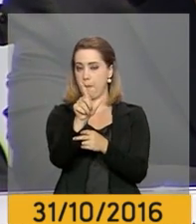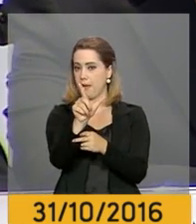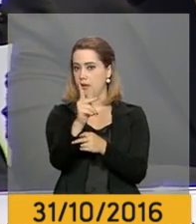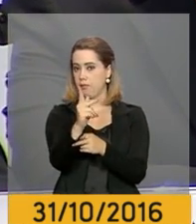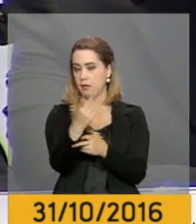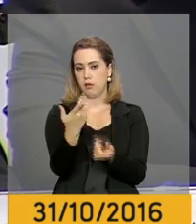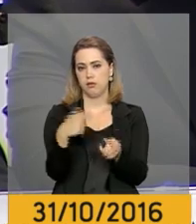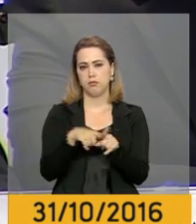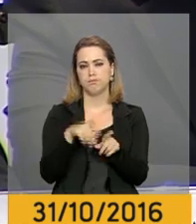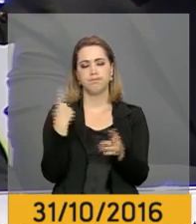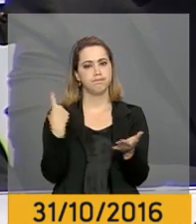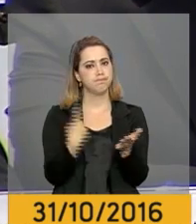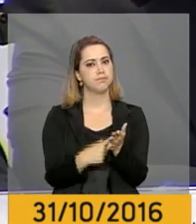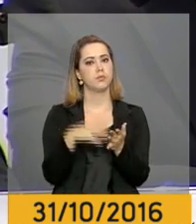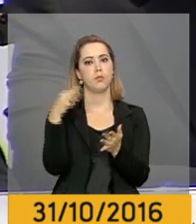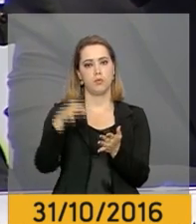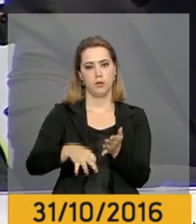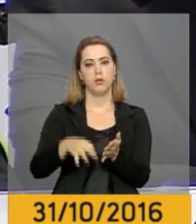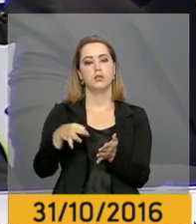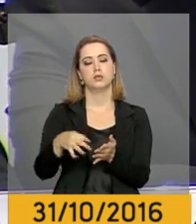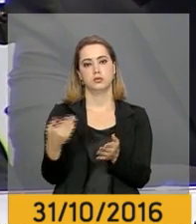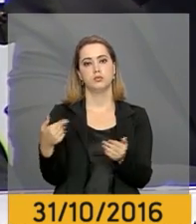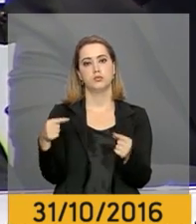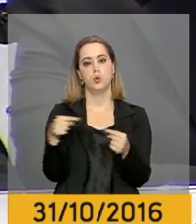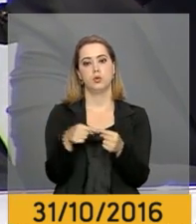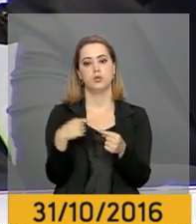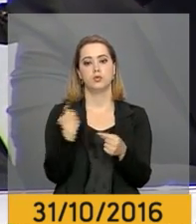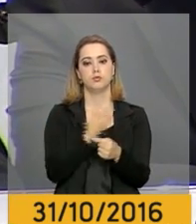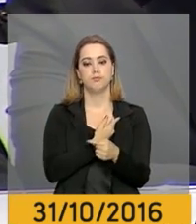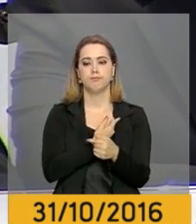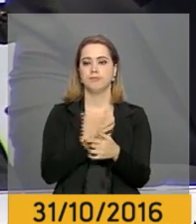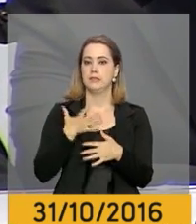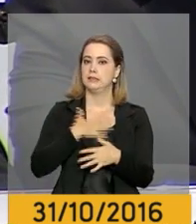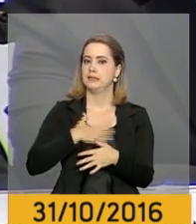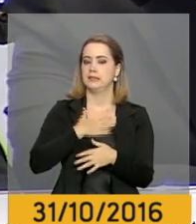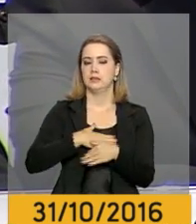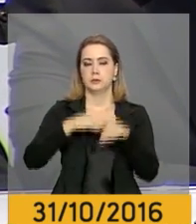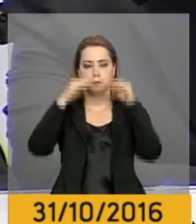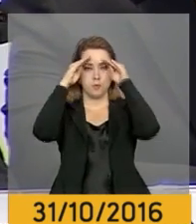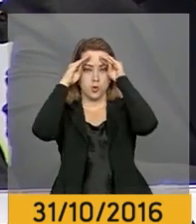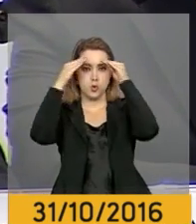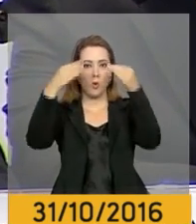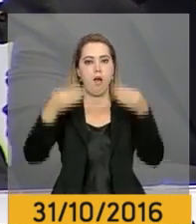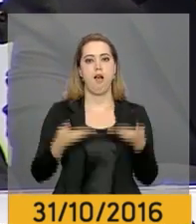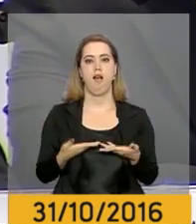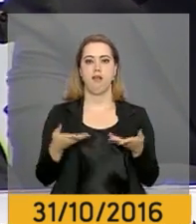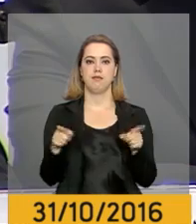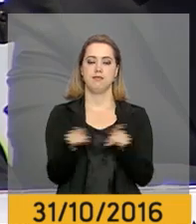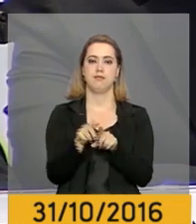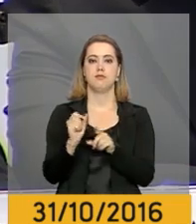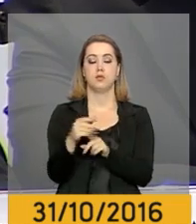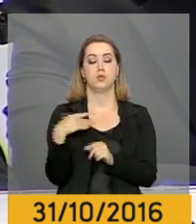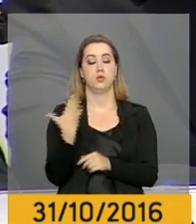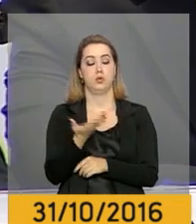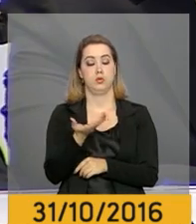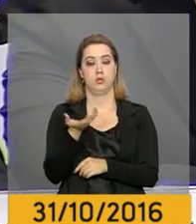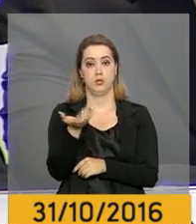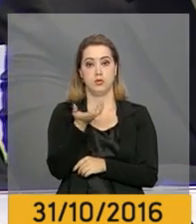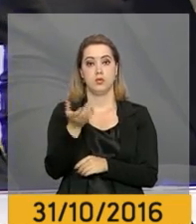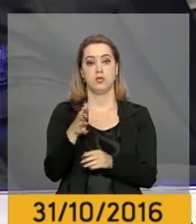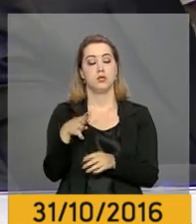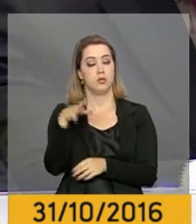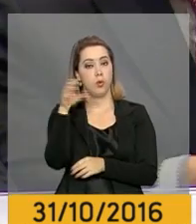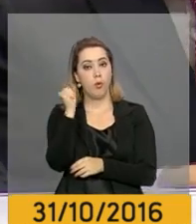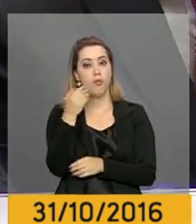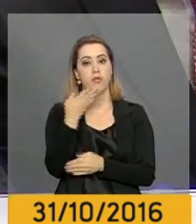prontamente ele aceitou portanto estamos honrad dissim com a sua presença e por isso apreciaríamos muito nós todos